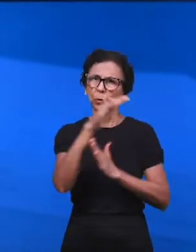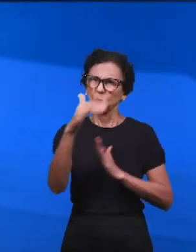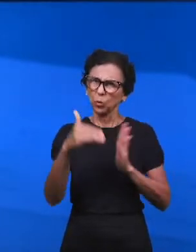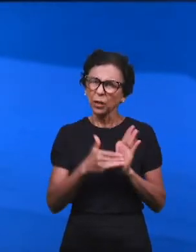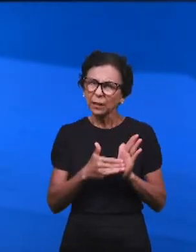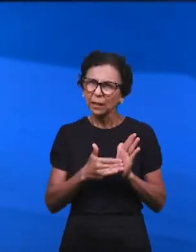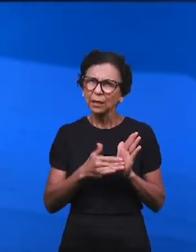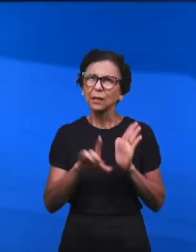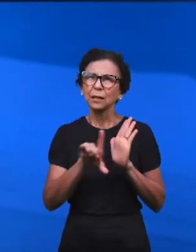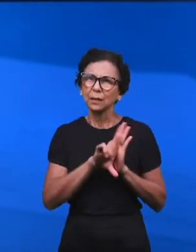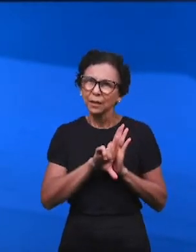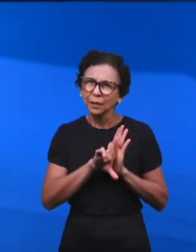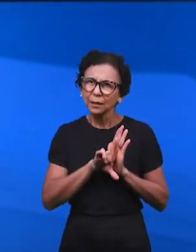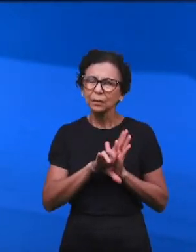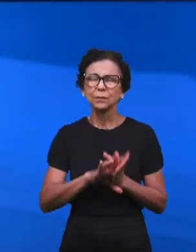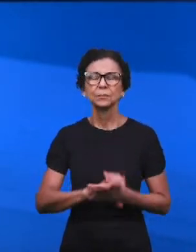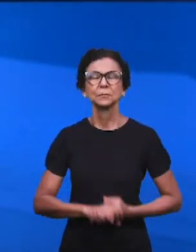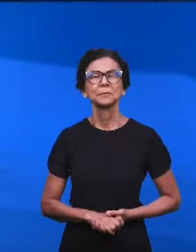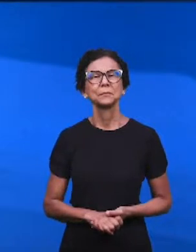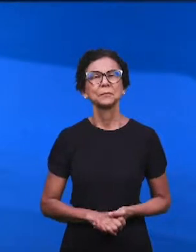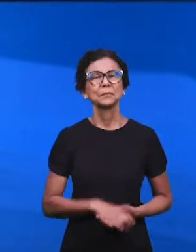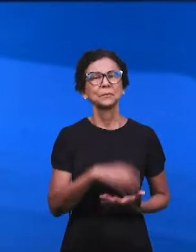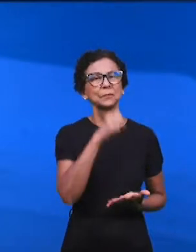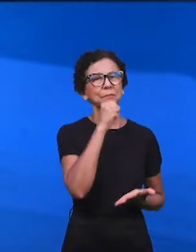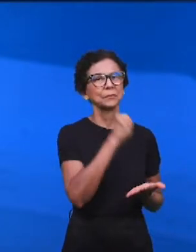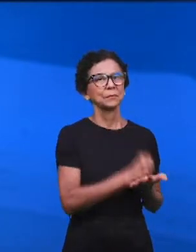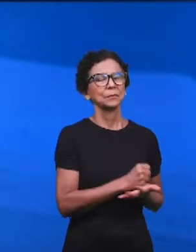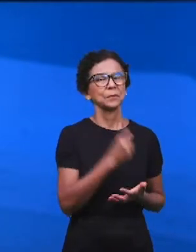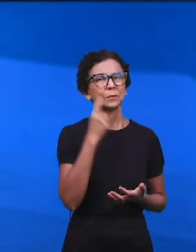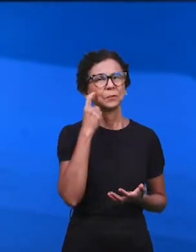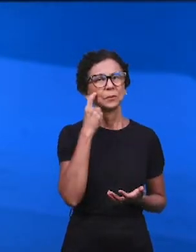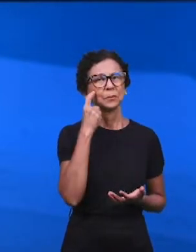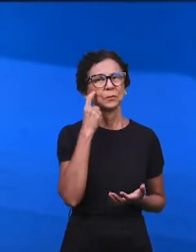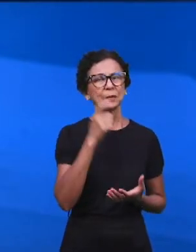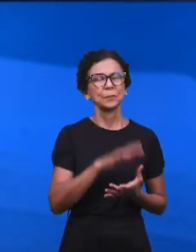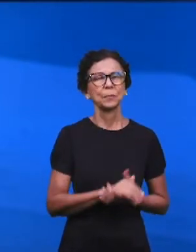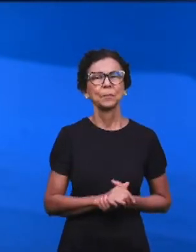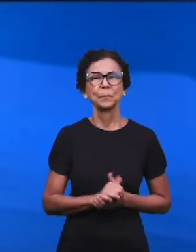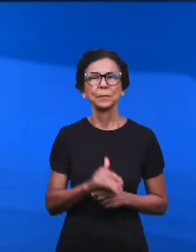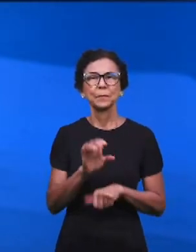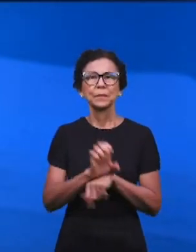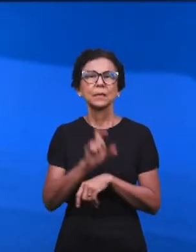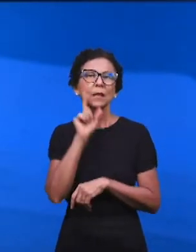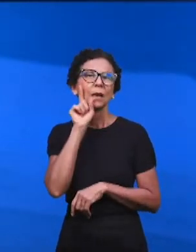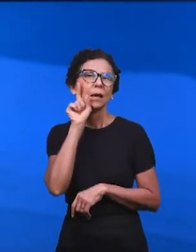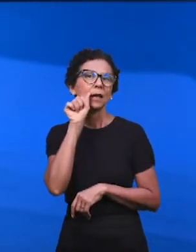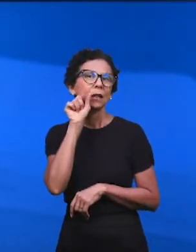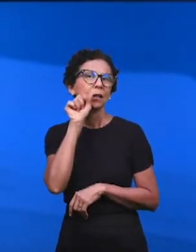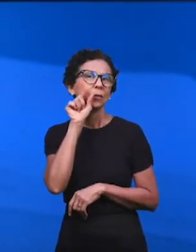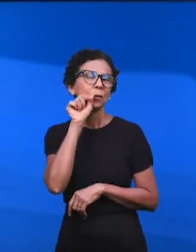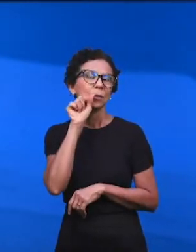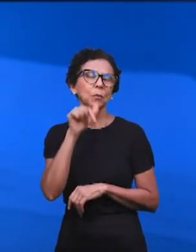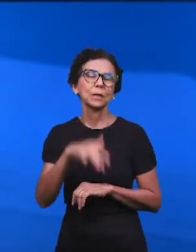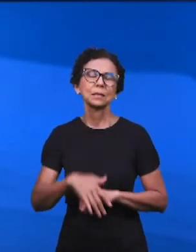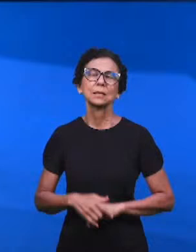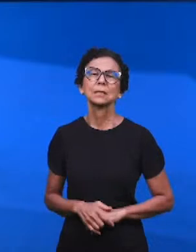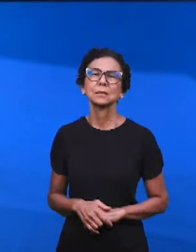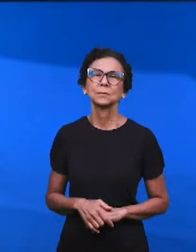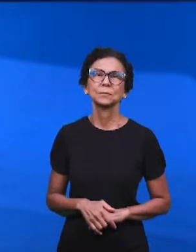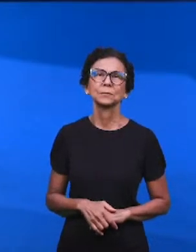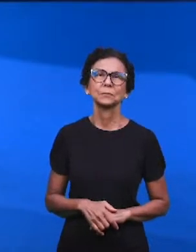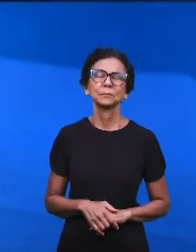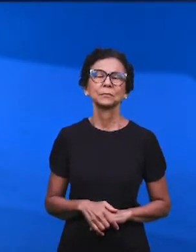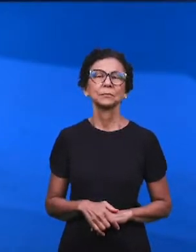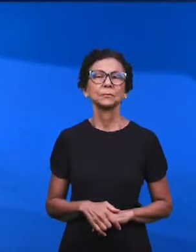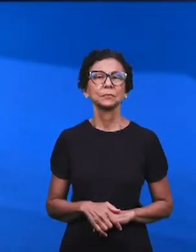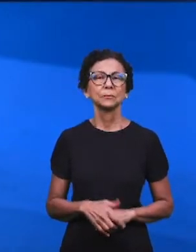resposta agora é lá do estado de Alagoas, o nosso irmão Adonis Macena. Ele é diácono da nossa igreja em Maceió, no